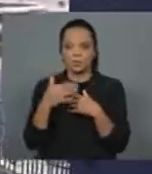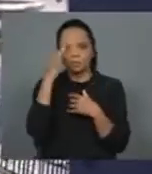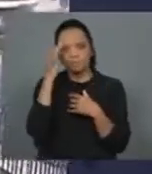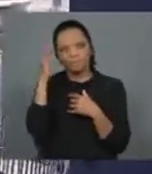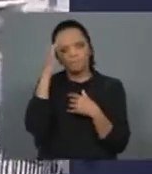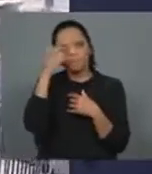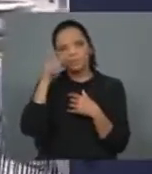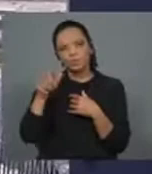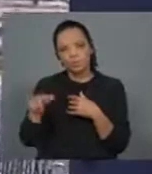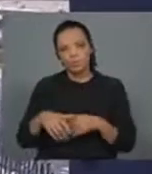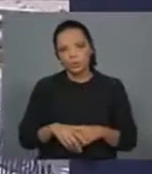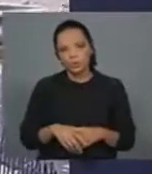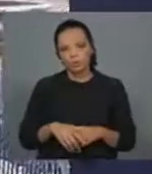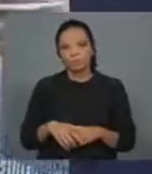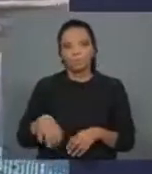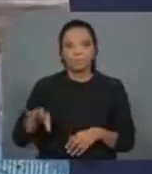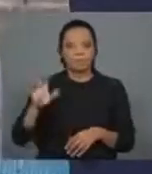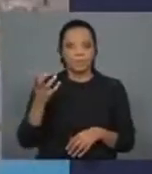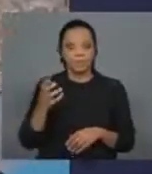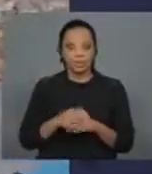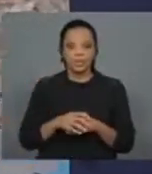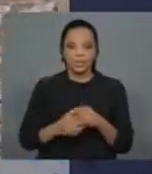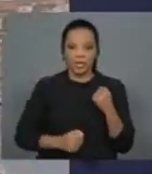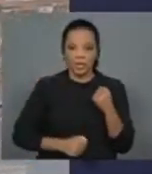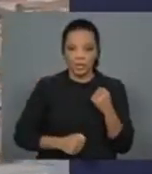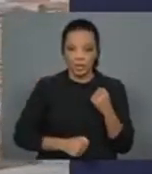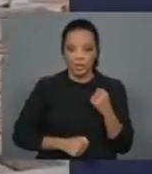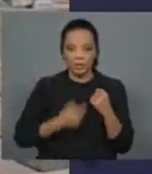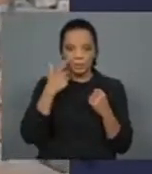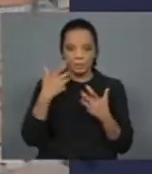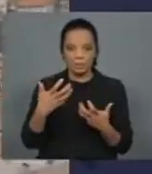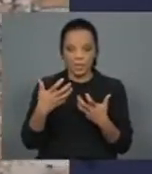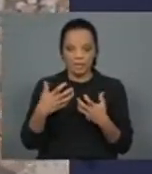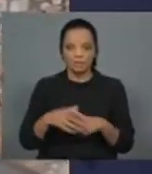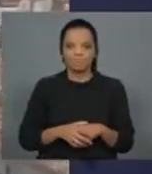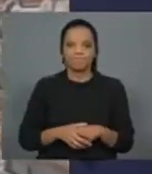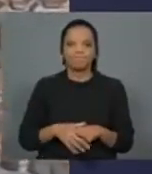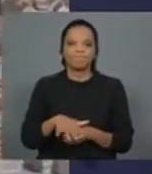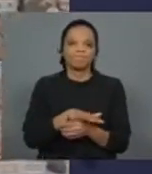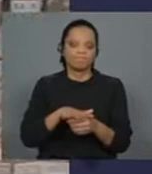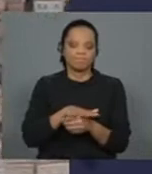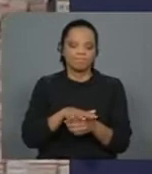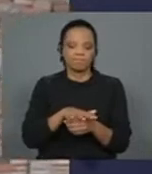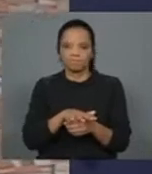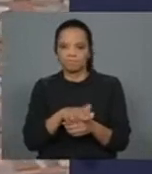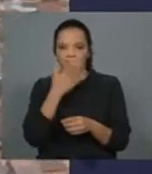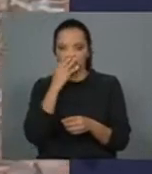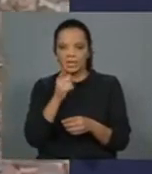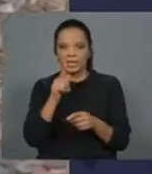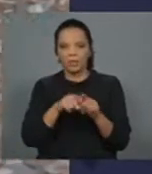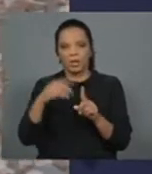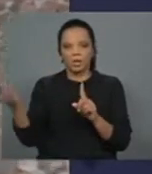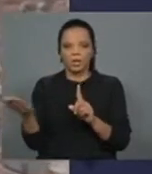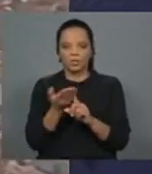das pessoas. Num país onde o catolicismo continuava a dominar o Estado, a catástrofe foi interpretada como um castigo